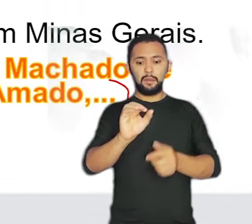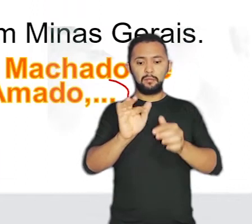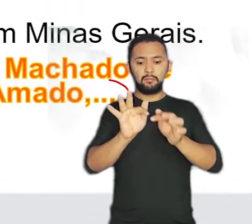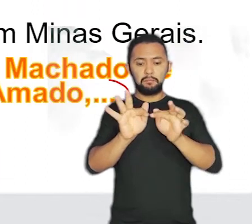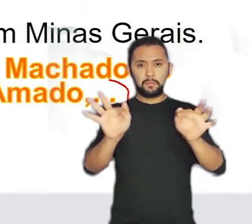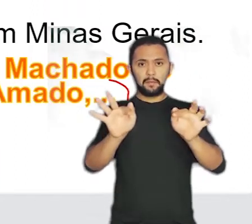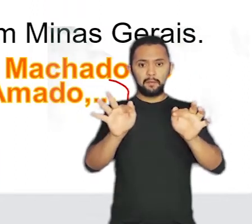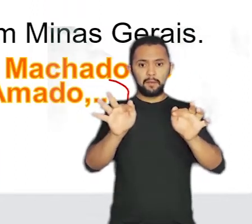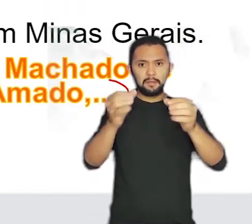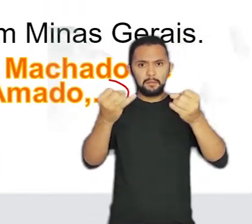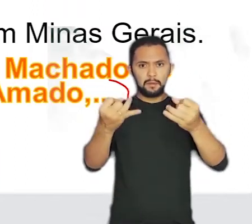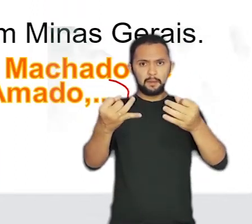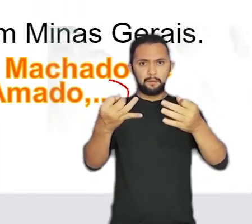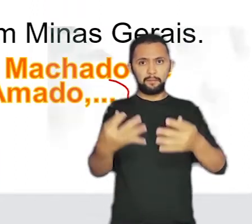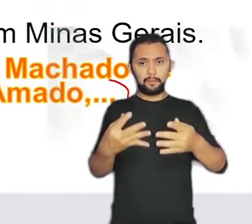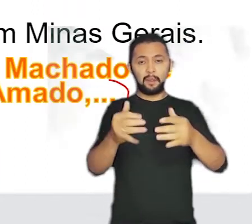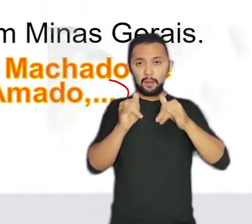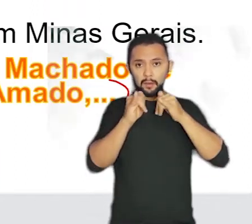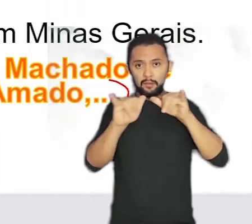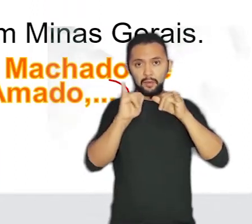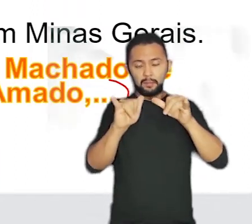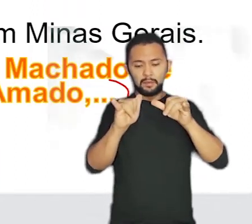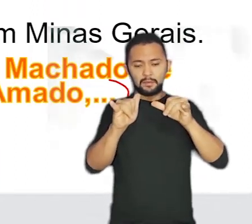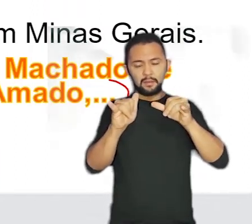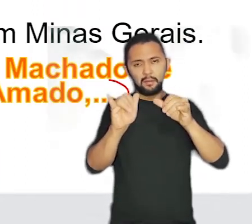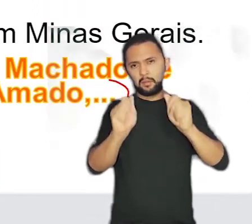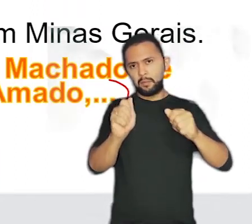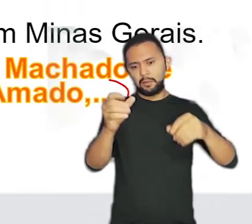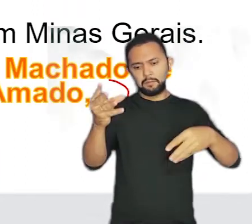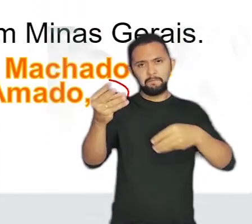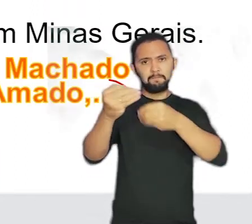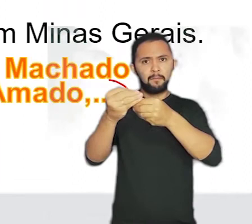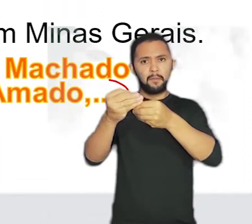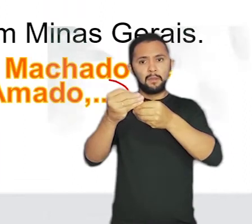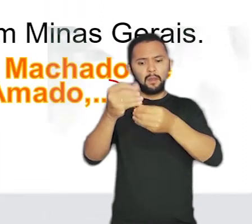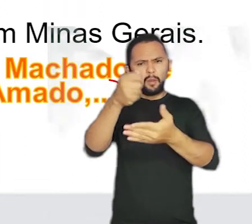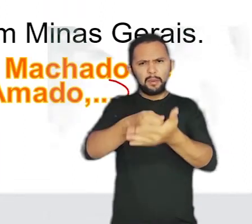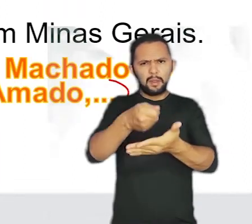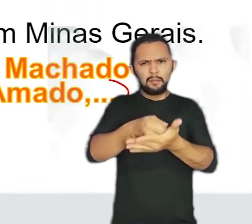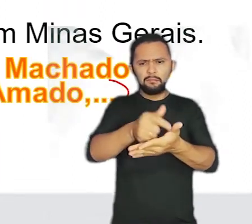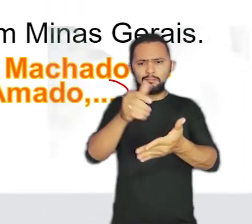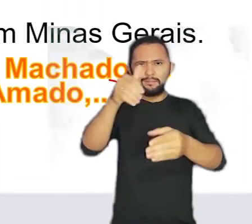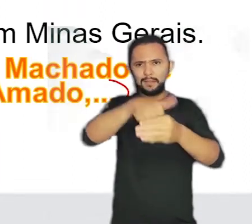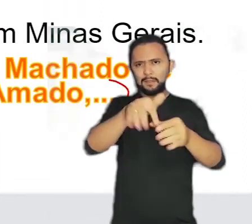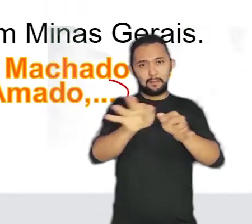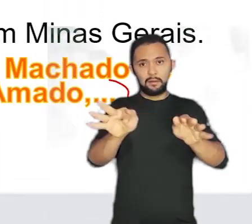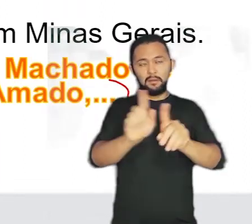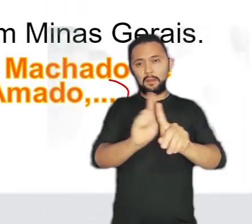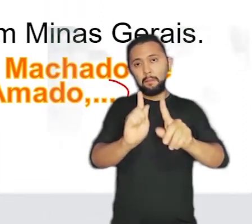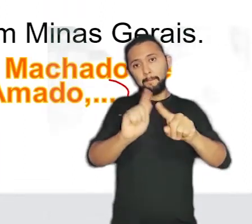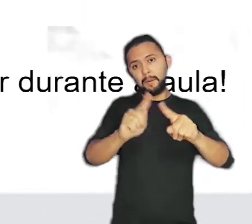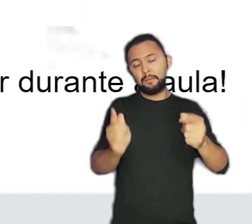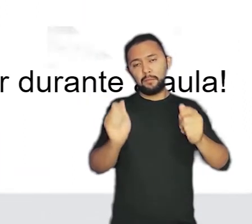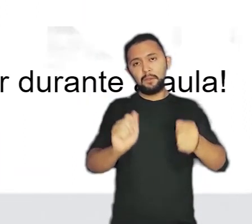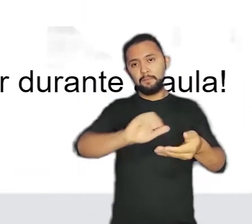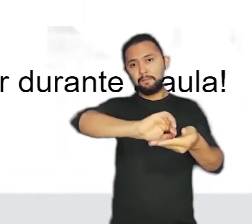dentro da oração. Ele é uma informação acessória. Aí você lembra que acessório não é obrigatório, mas apenas vai dar mais detalhes,